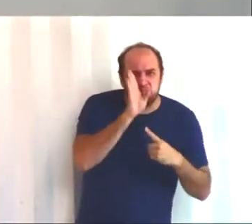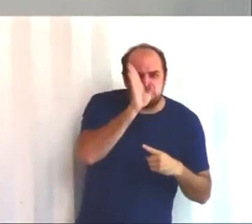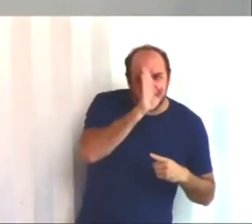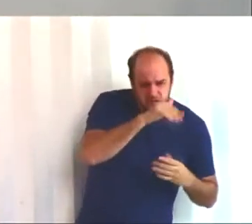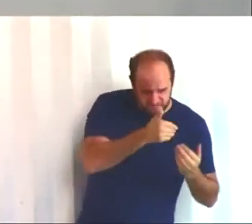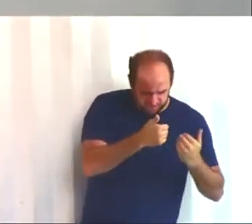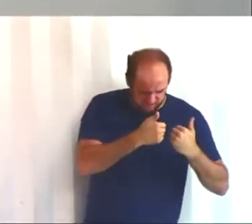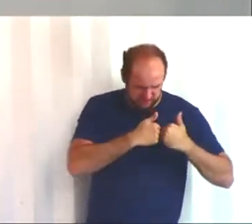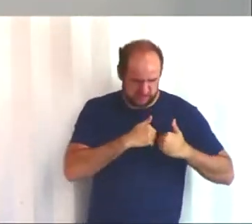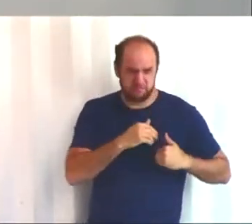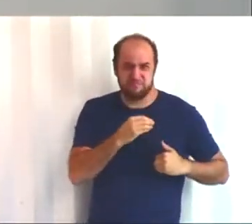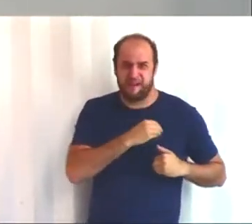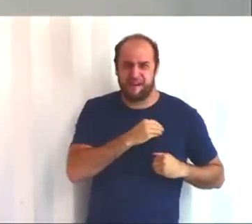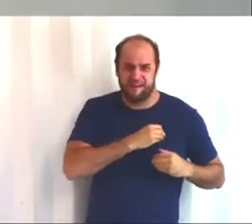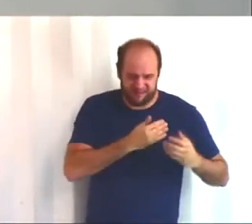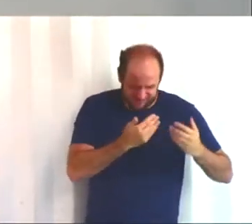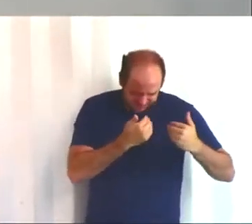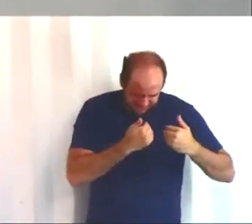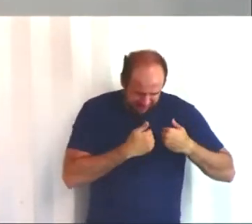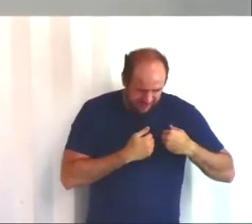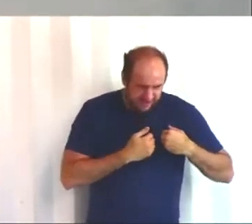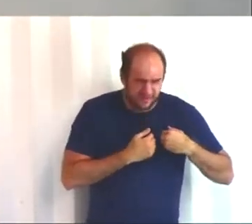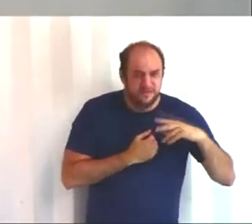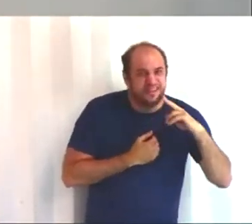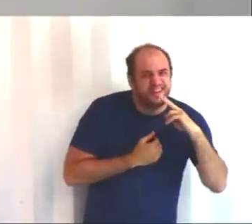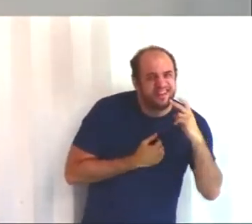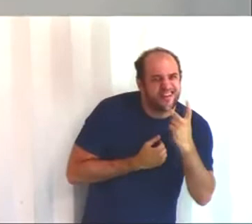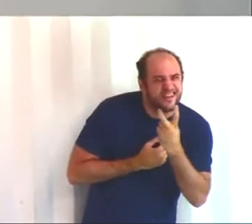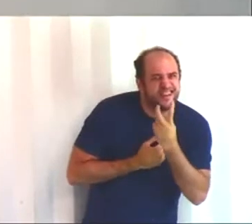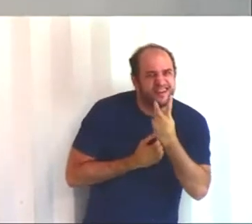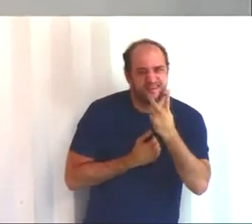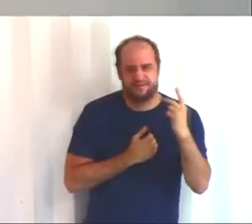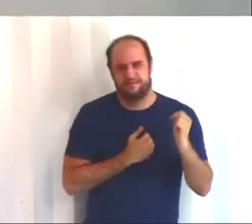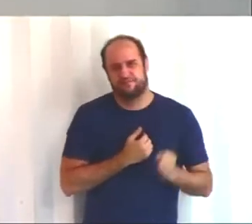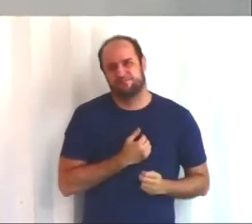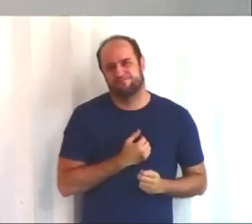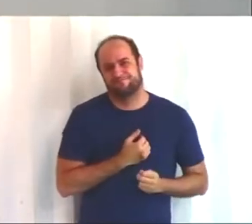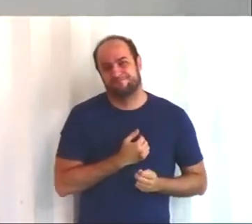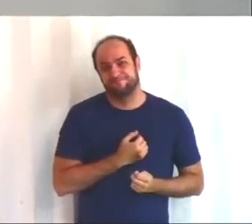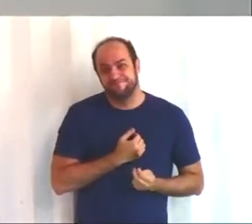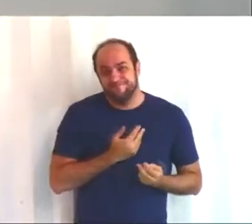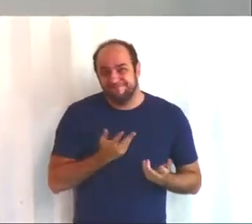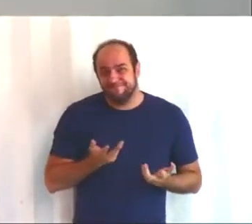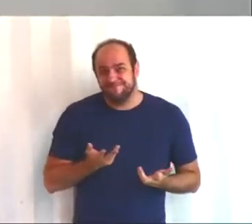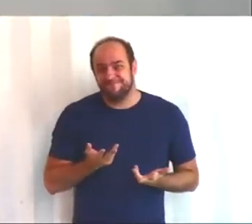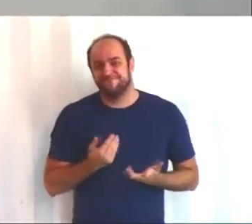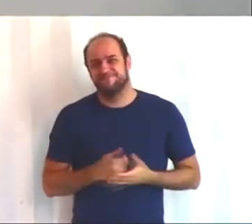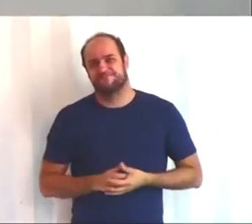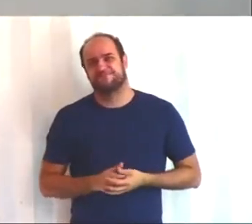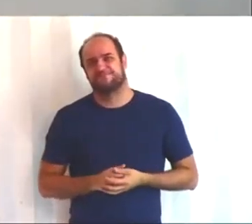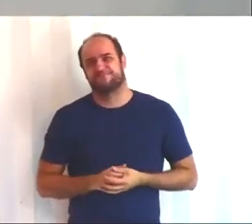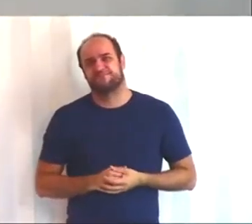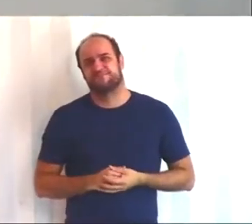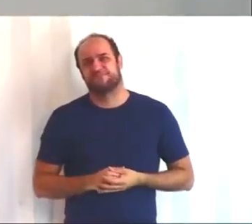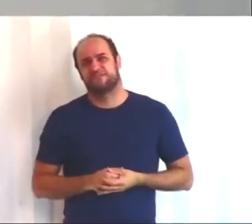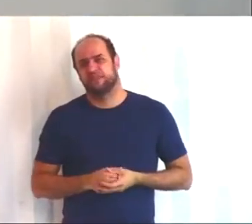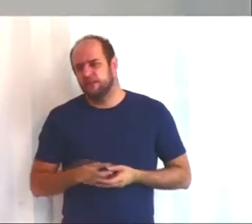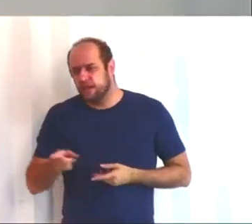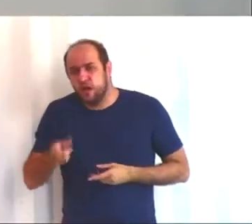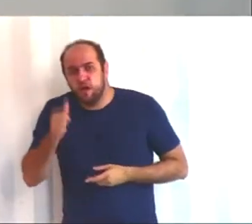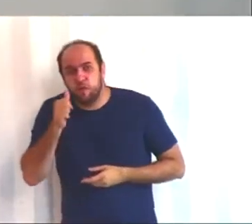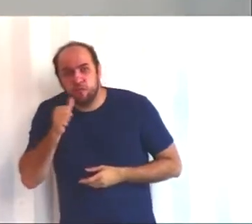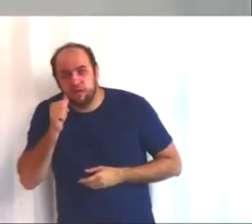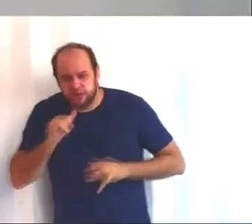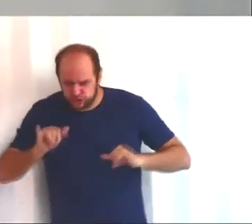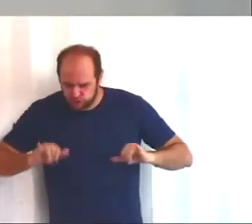da sua iniquidade, ele atrai deliberadamente. E então, enquanto ela sofre